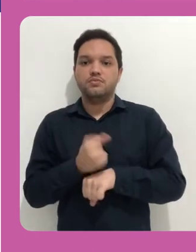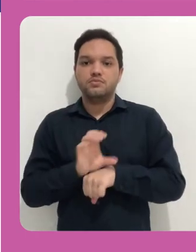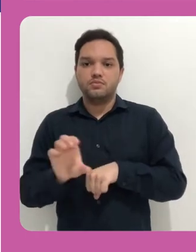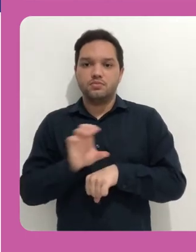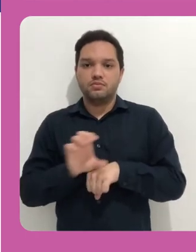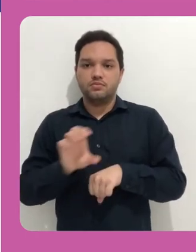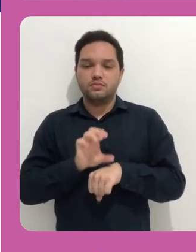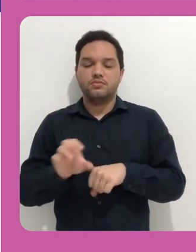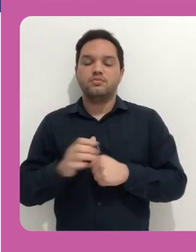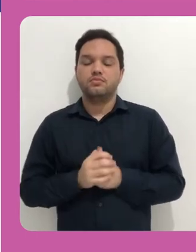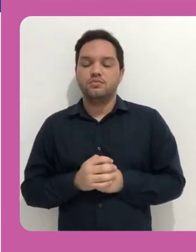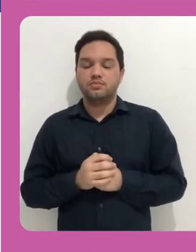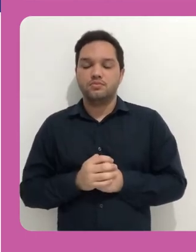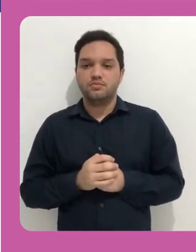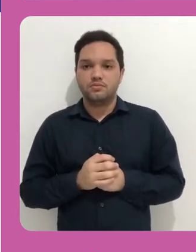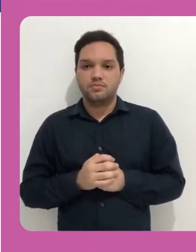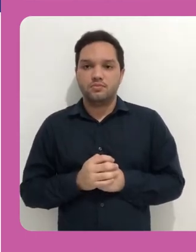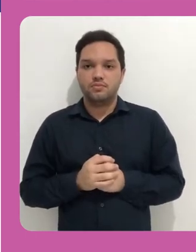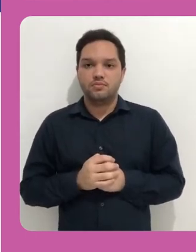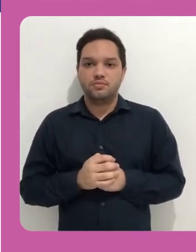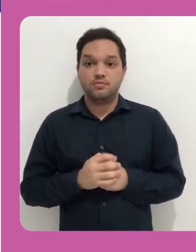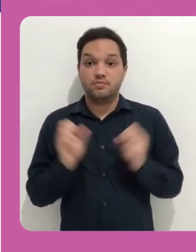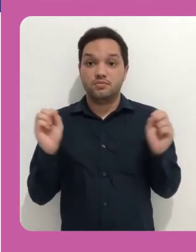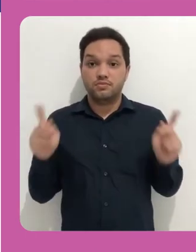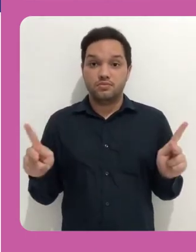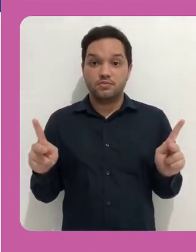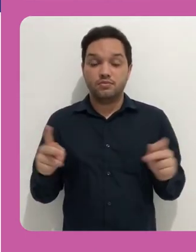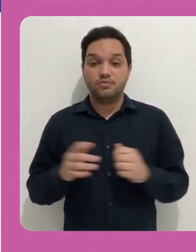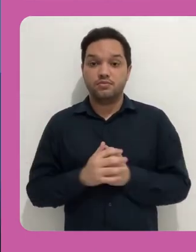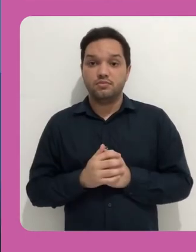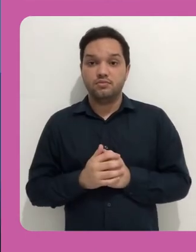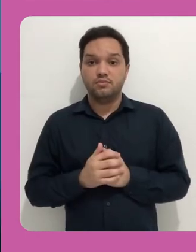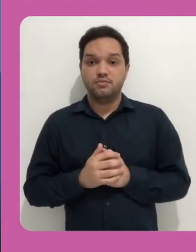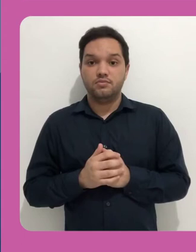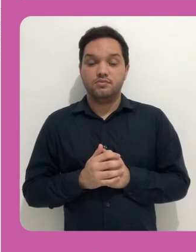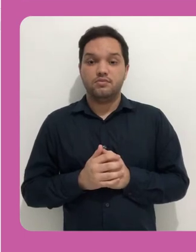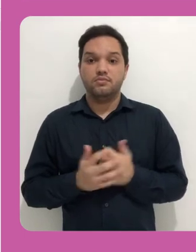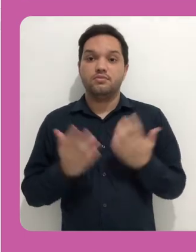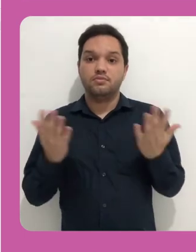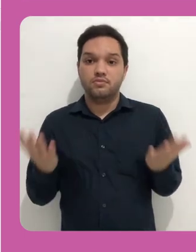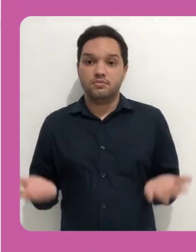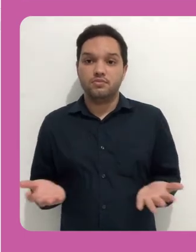espaço do professor. Ok? Então,